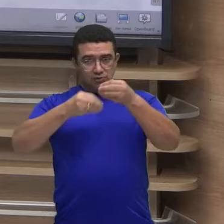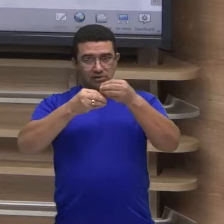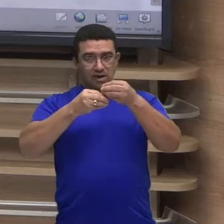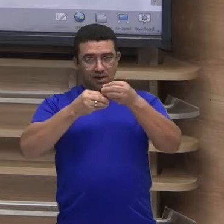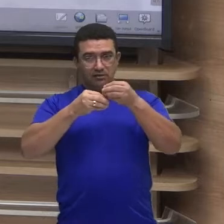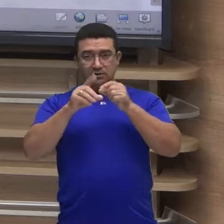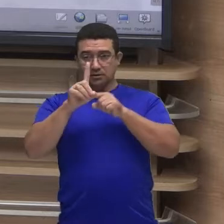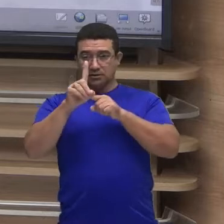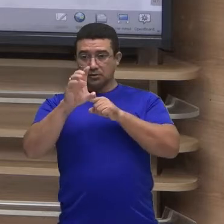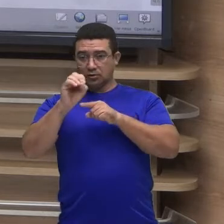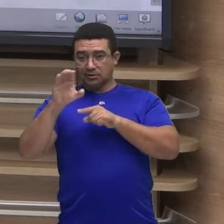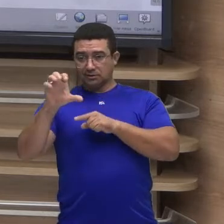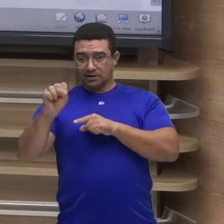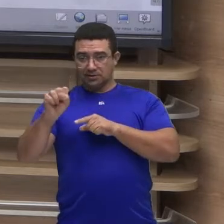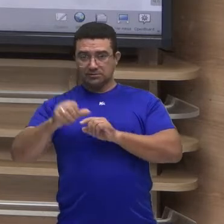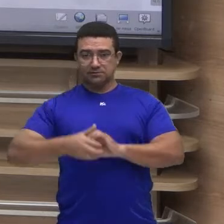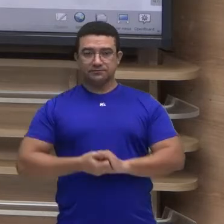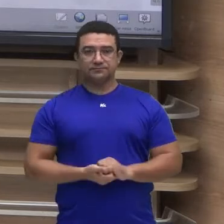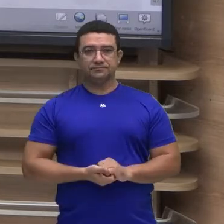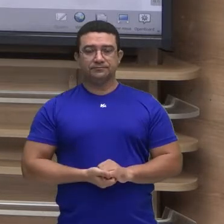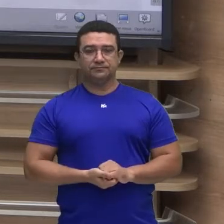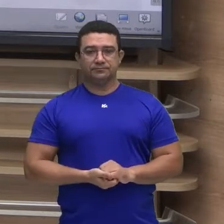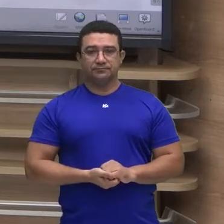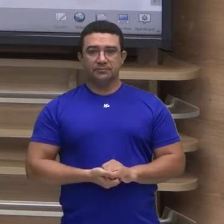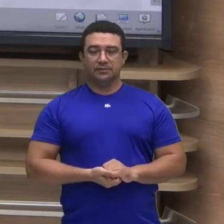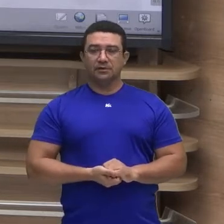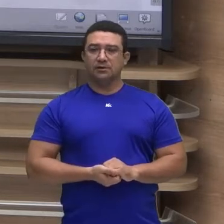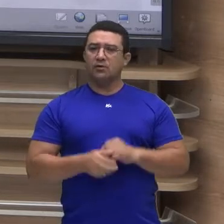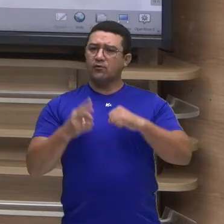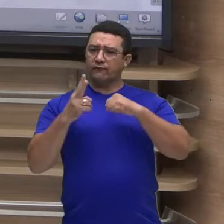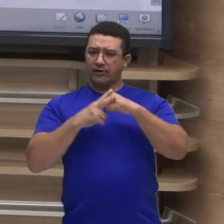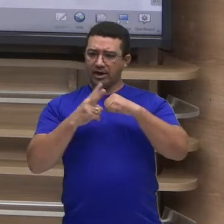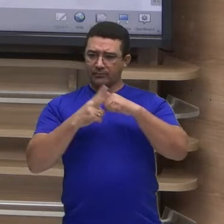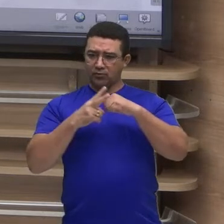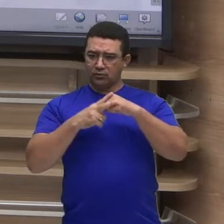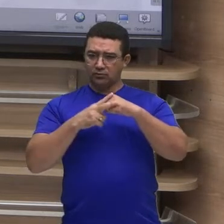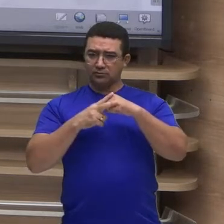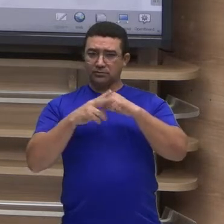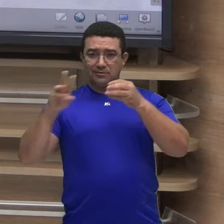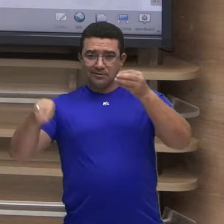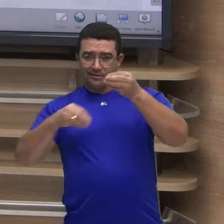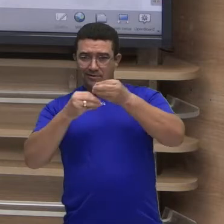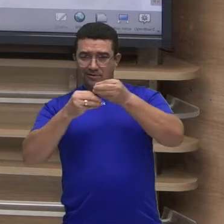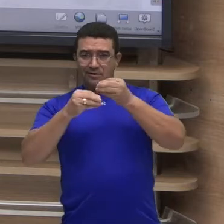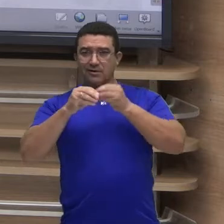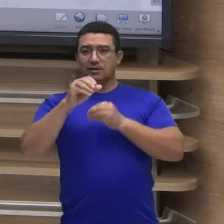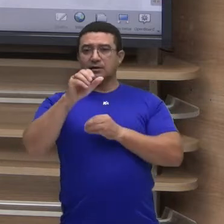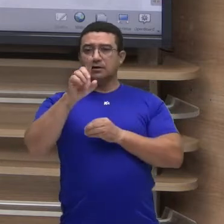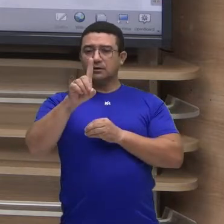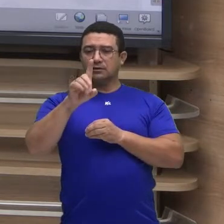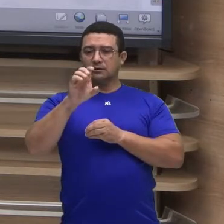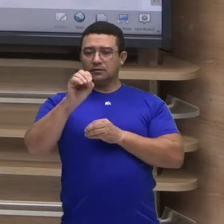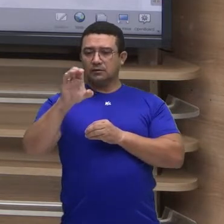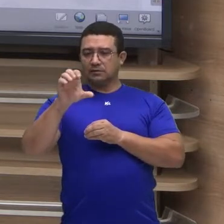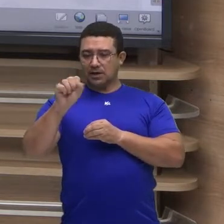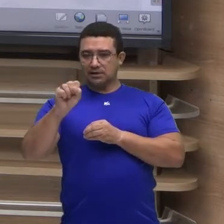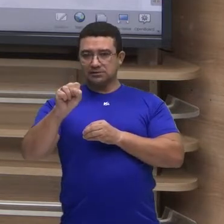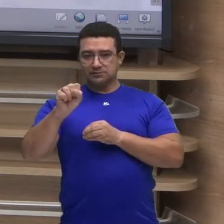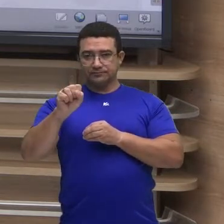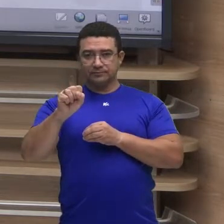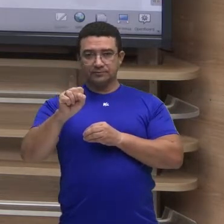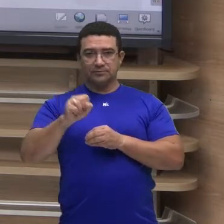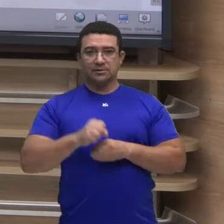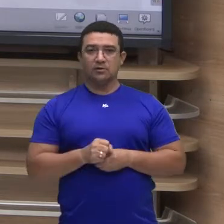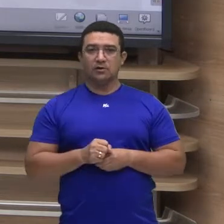das, certo? Bom, então esse auxiliar, ele se refere à terceira pessoa do singular. Então sempre tomem cuidado que